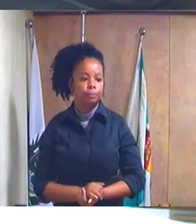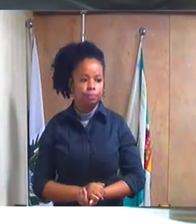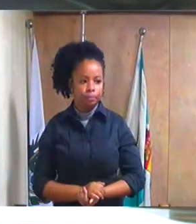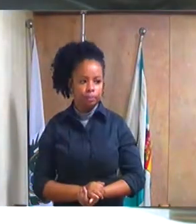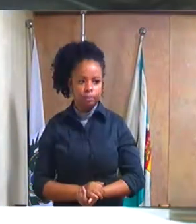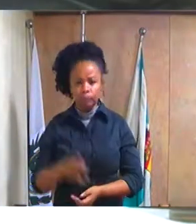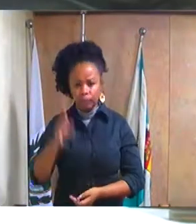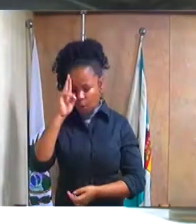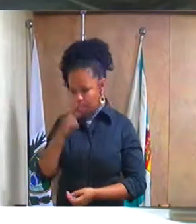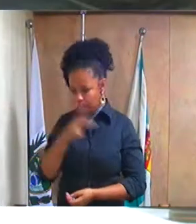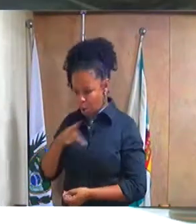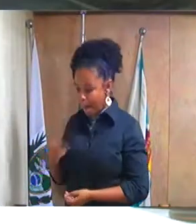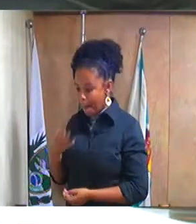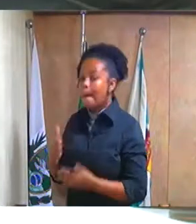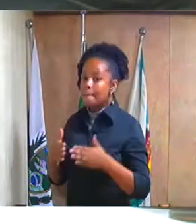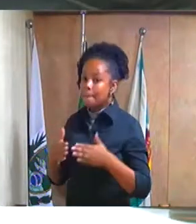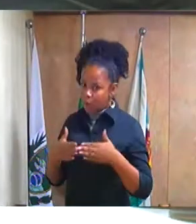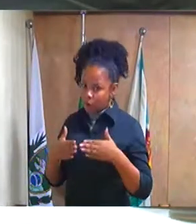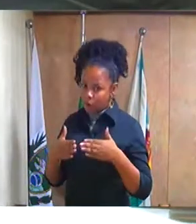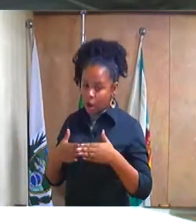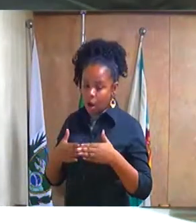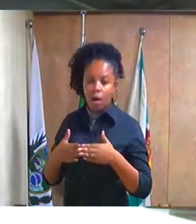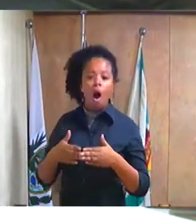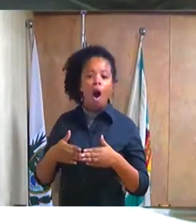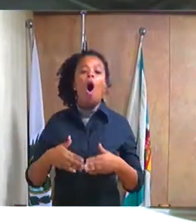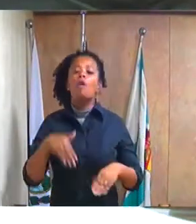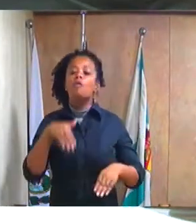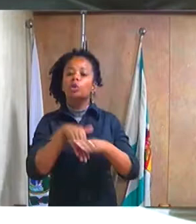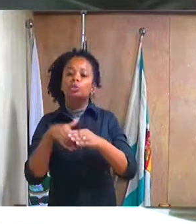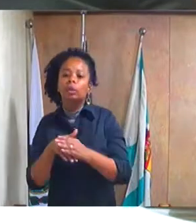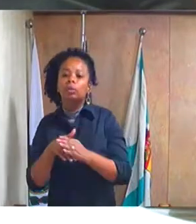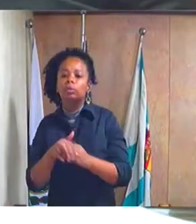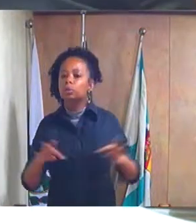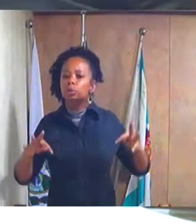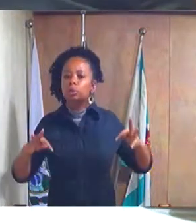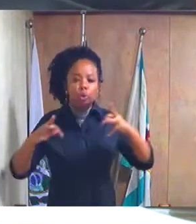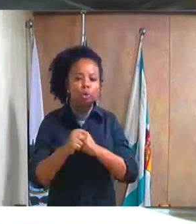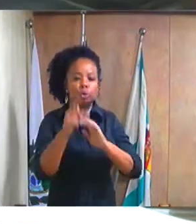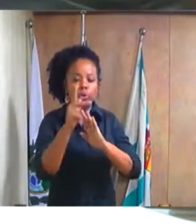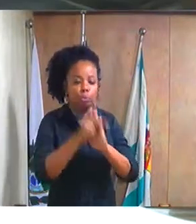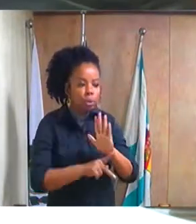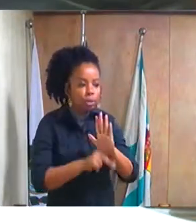Presidente, peço permissão para votar em bloco os projetos de decreto legislativo. Nesse momento,